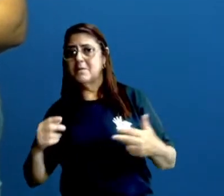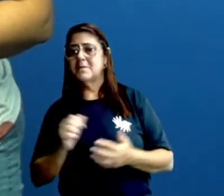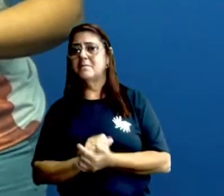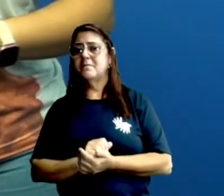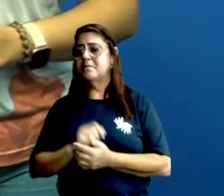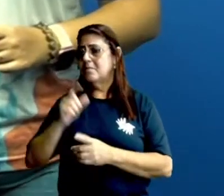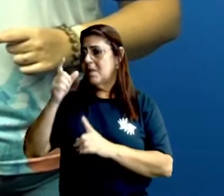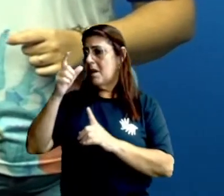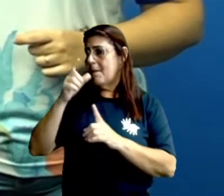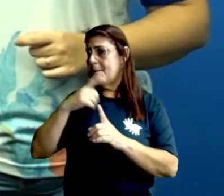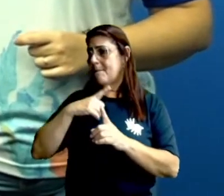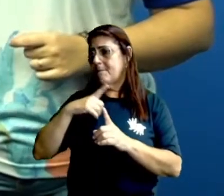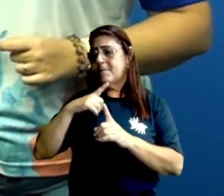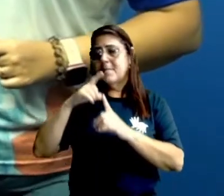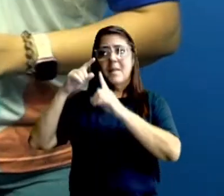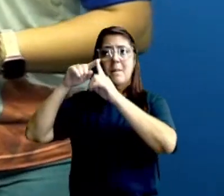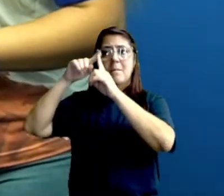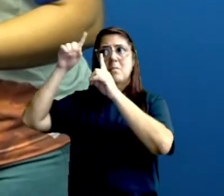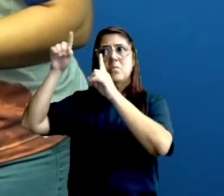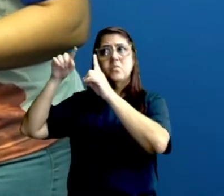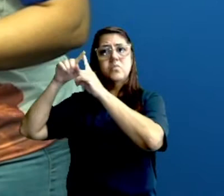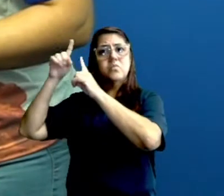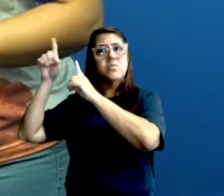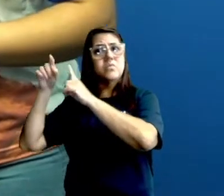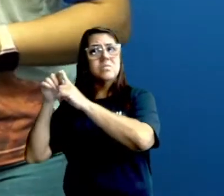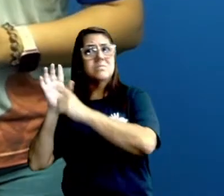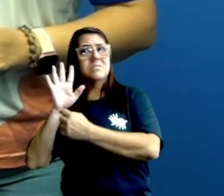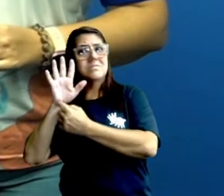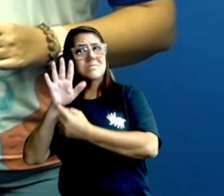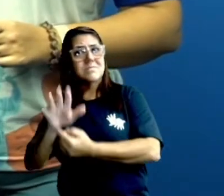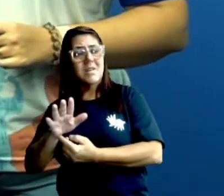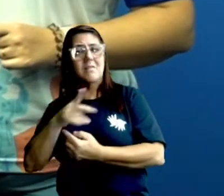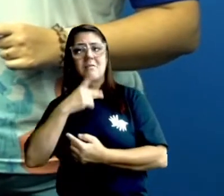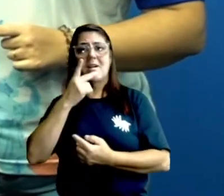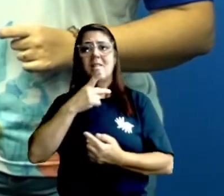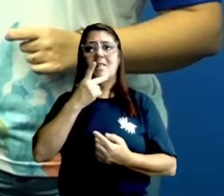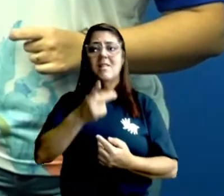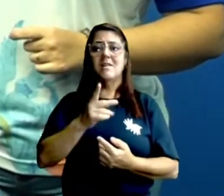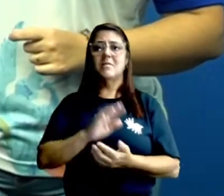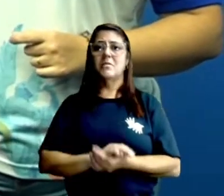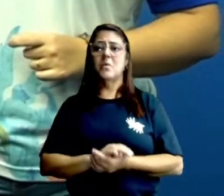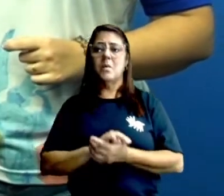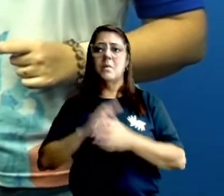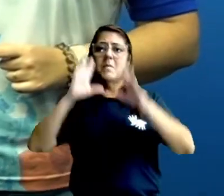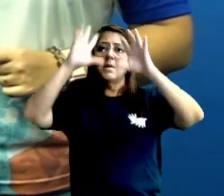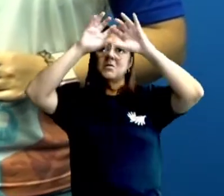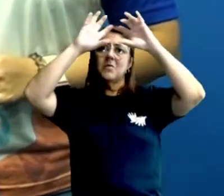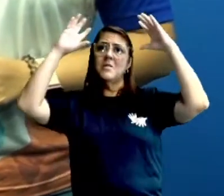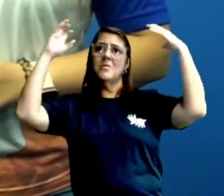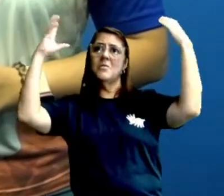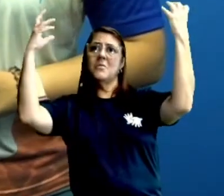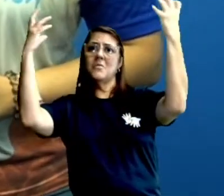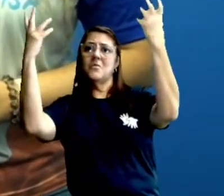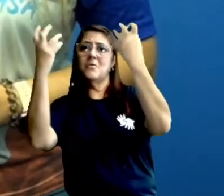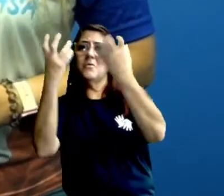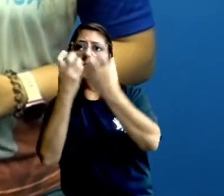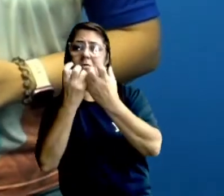que o personagem está falando. Esse que parece uma nuvenzinha representa que o personagem